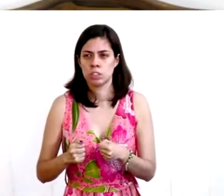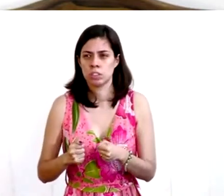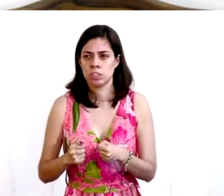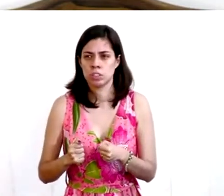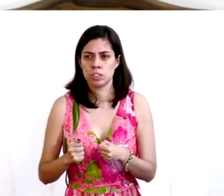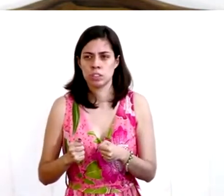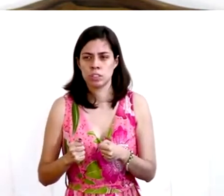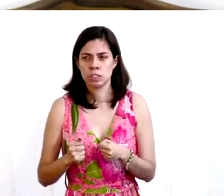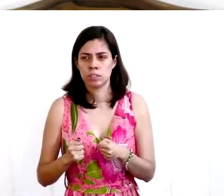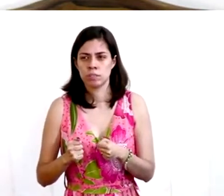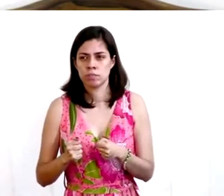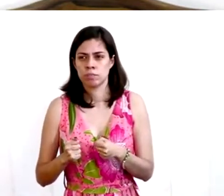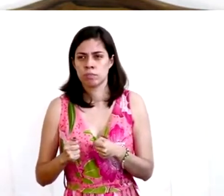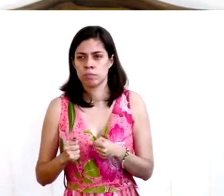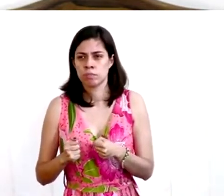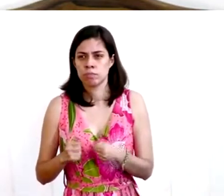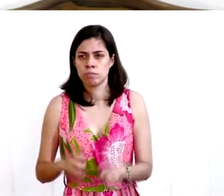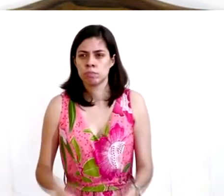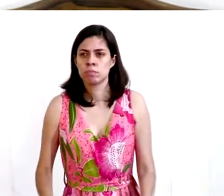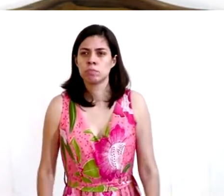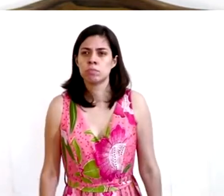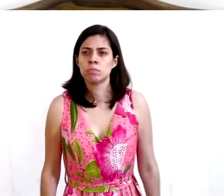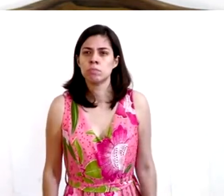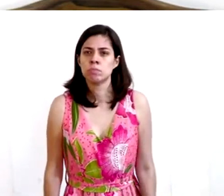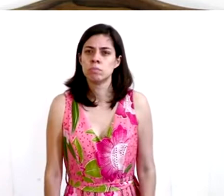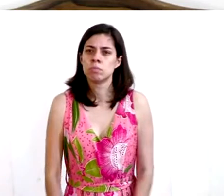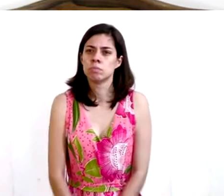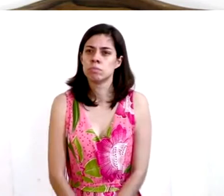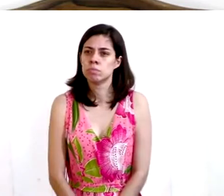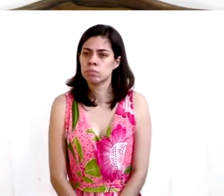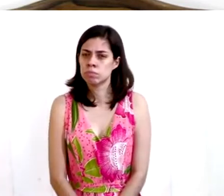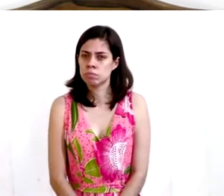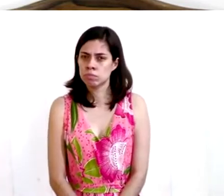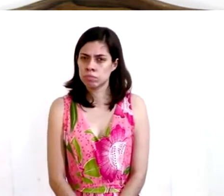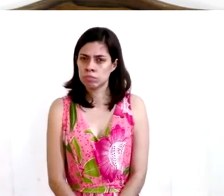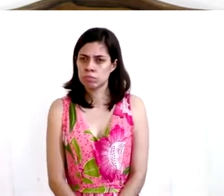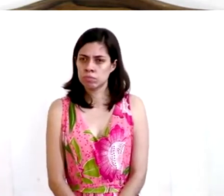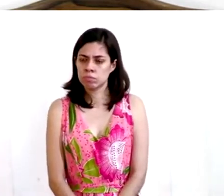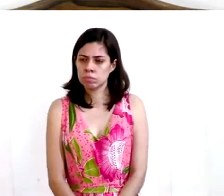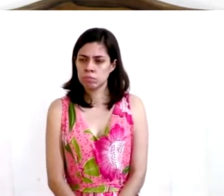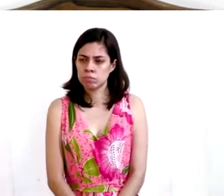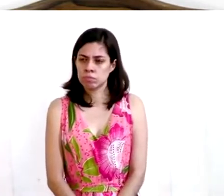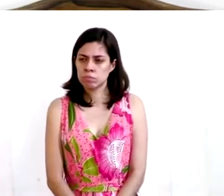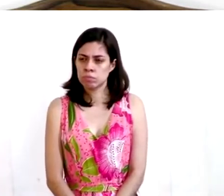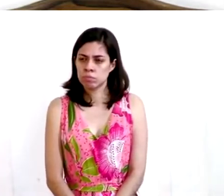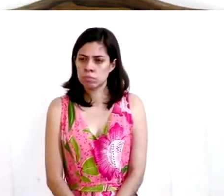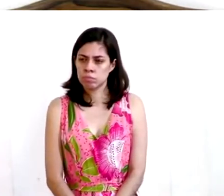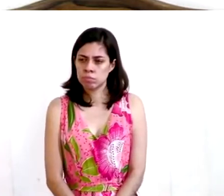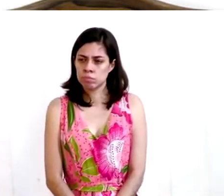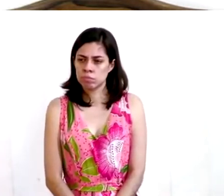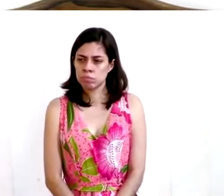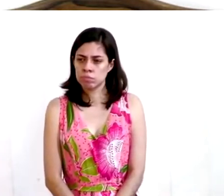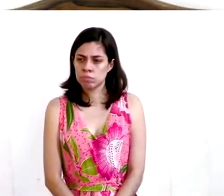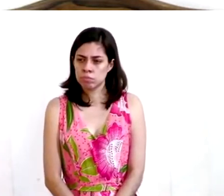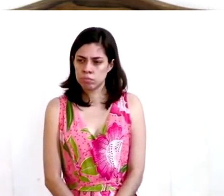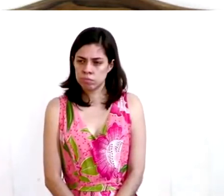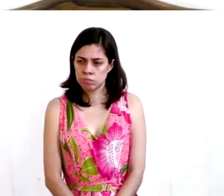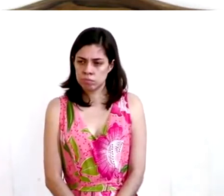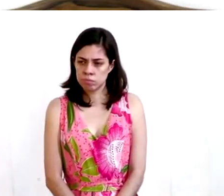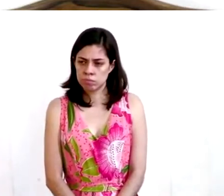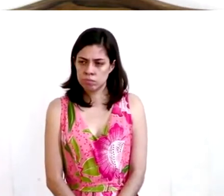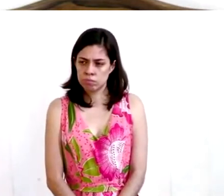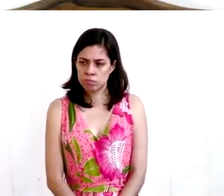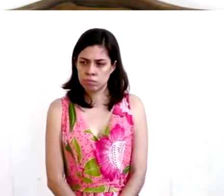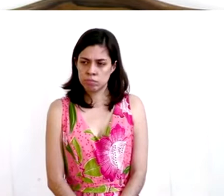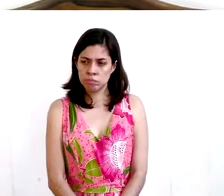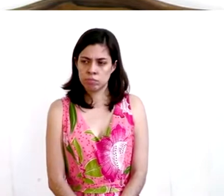cetro treme a existência. Esse é o Rei dos Reis. Por que eu estou falando isso?